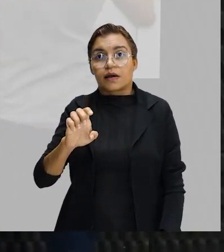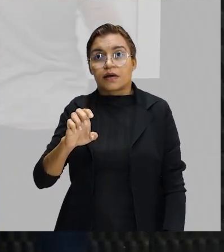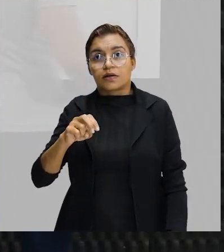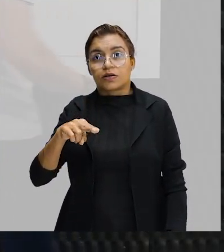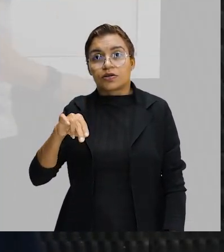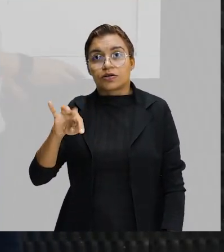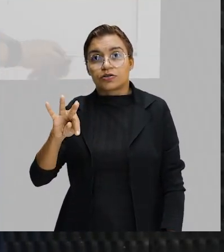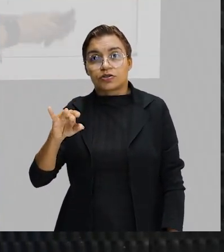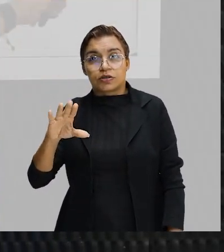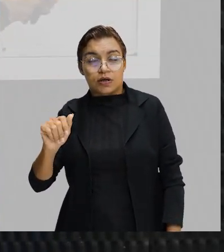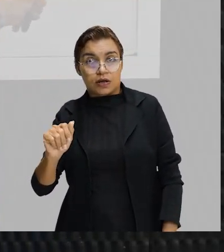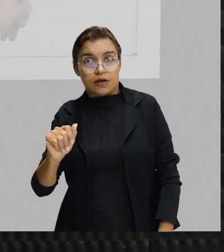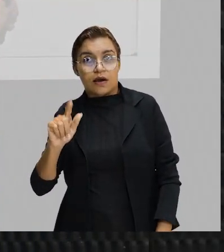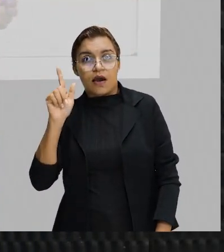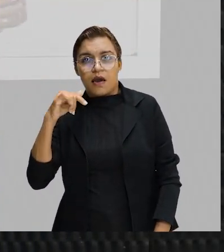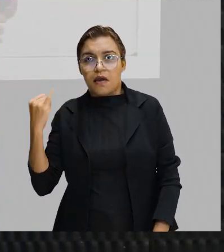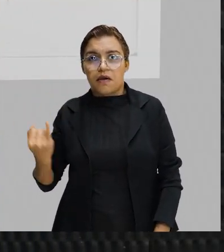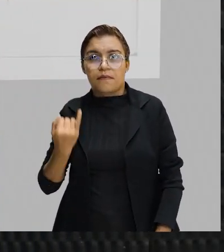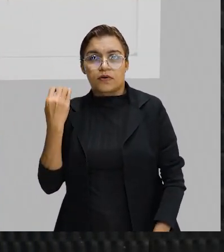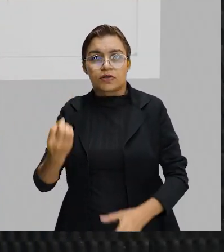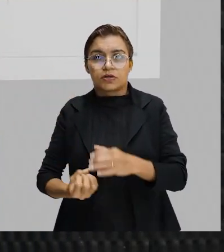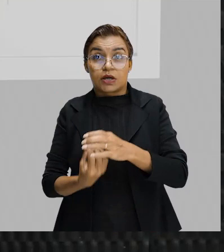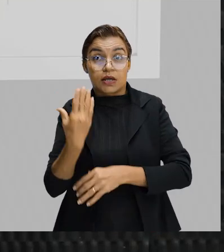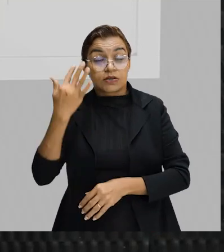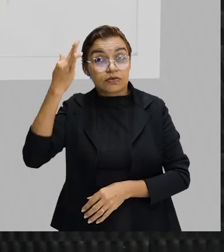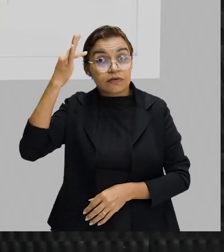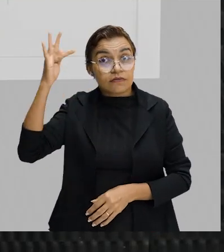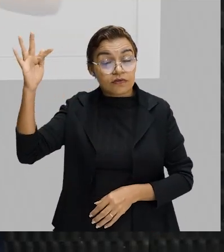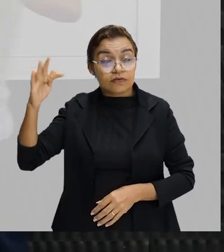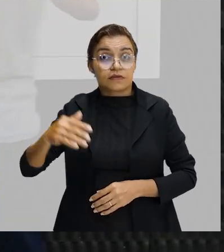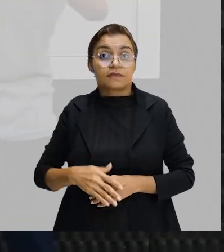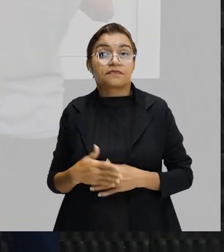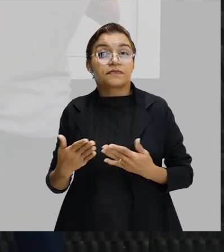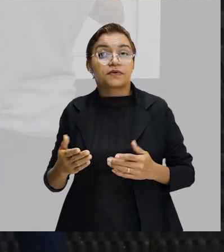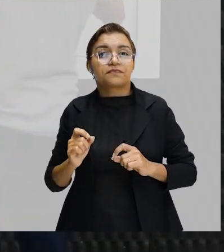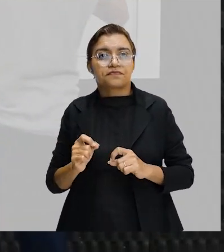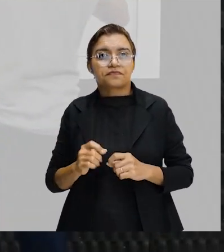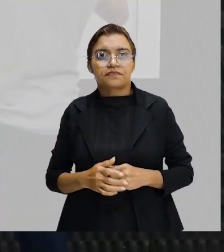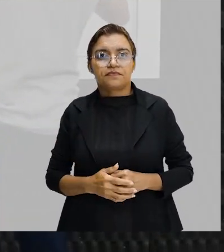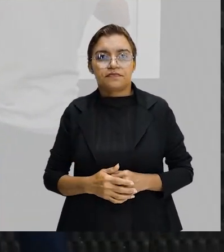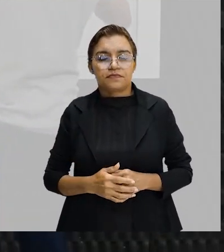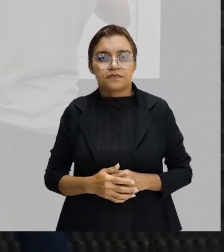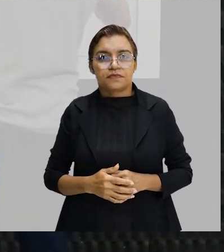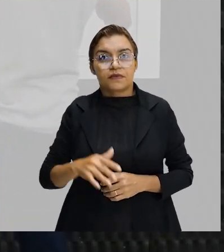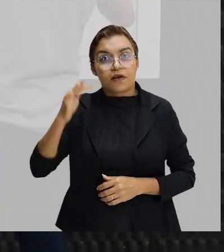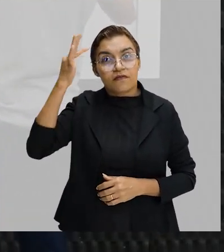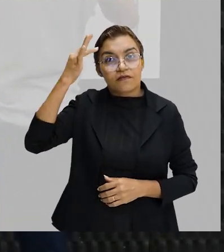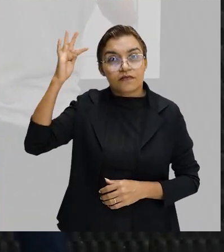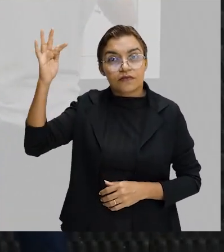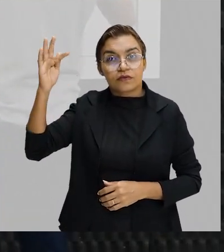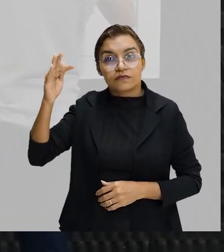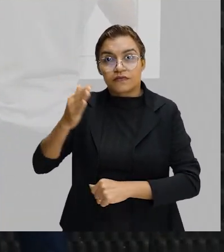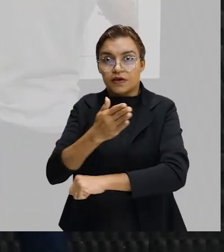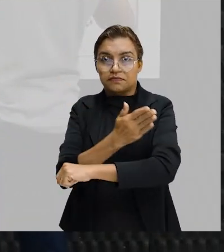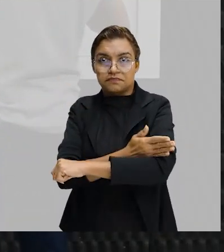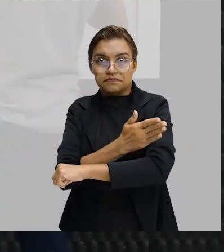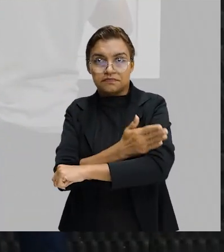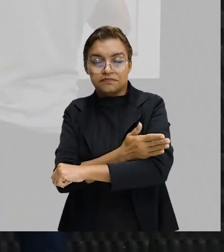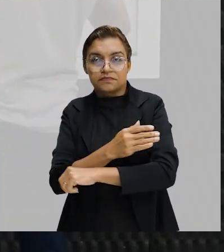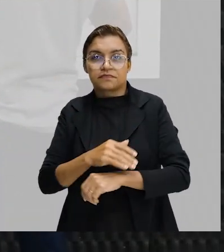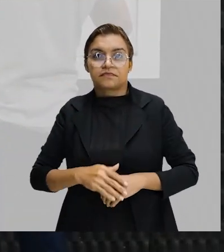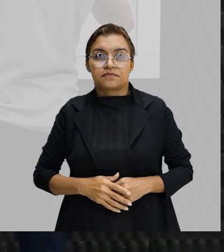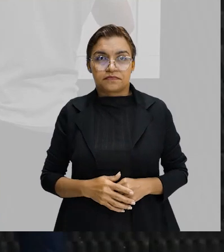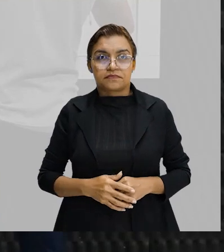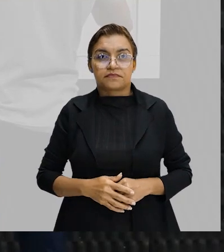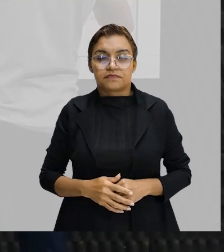é fundamental para a origem da filosofia, tá? Então, aqui, olha, filosofia antiga como